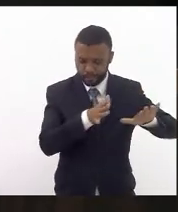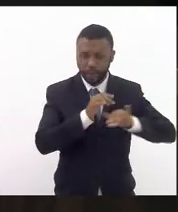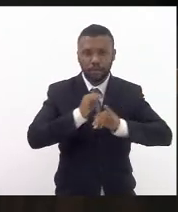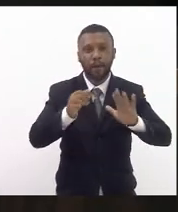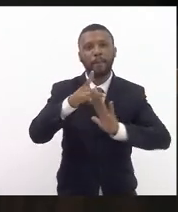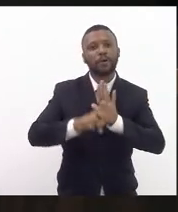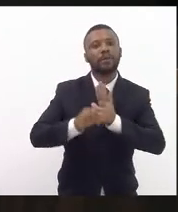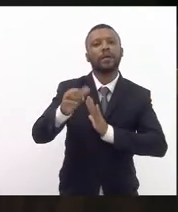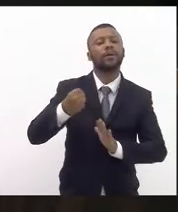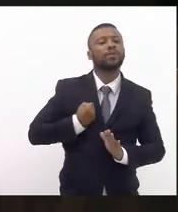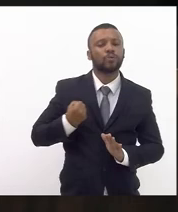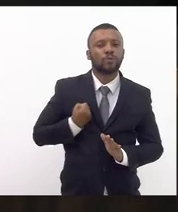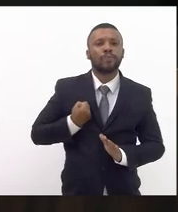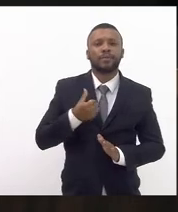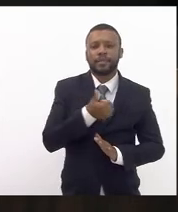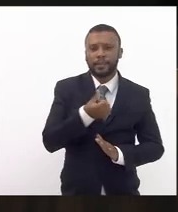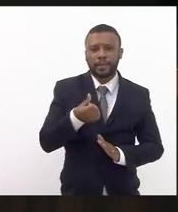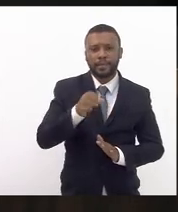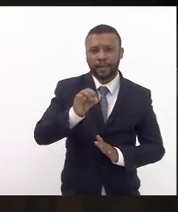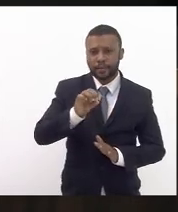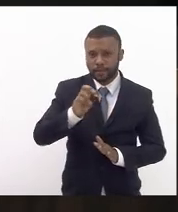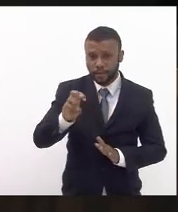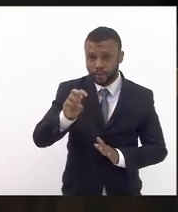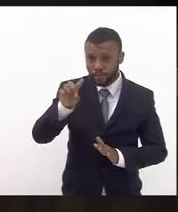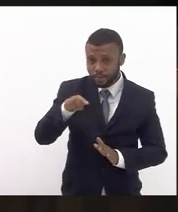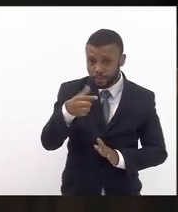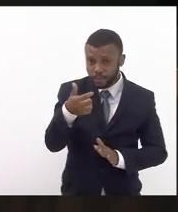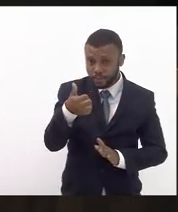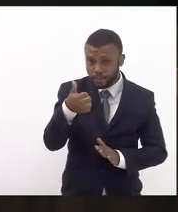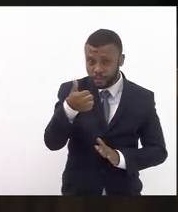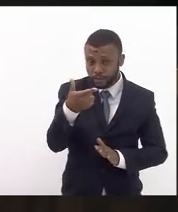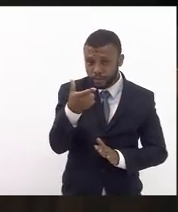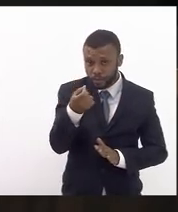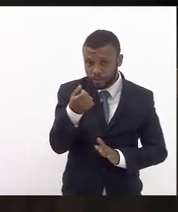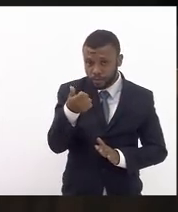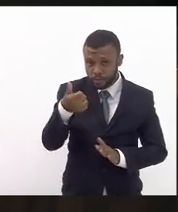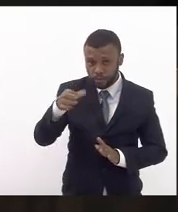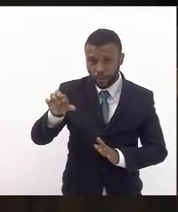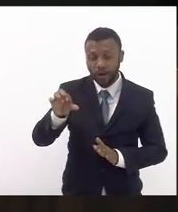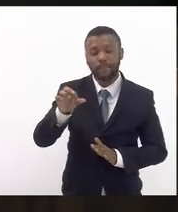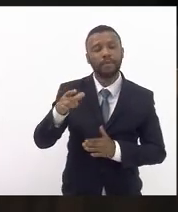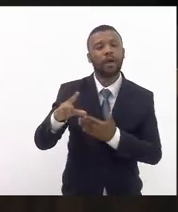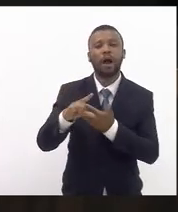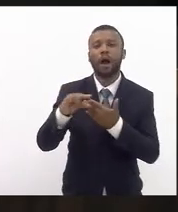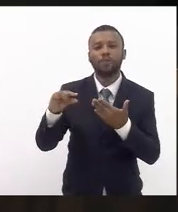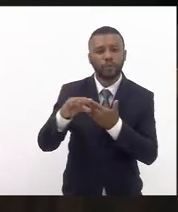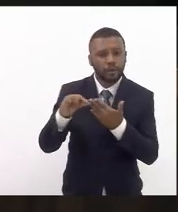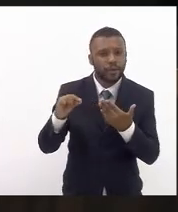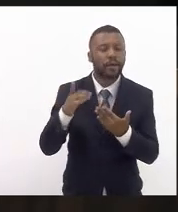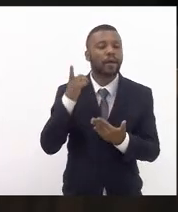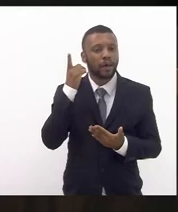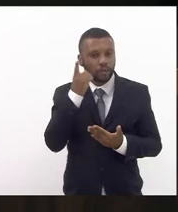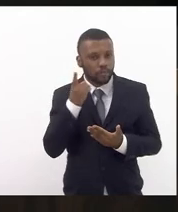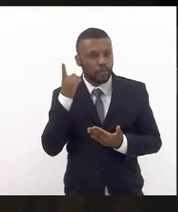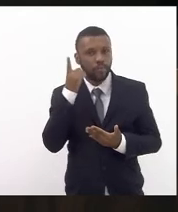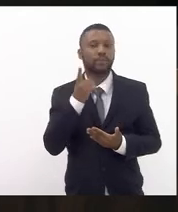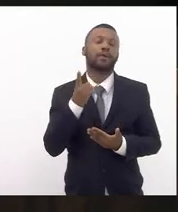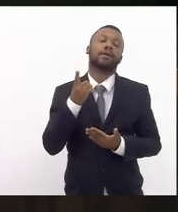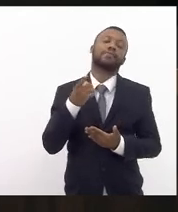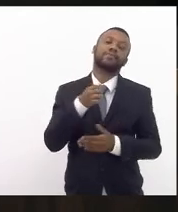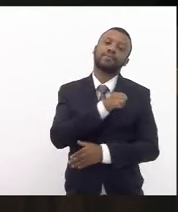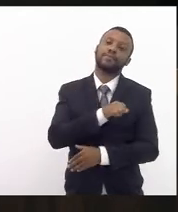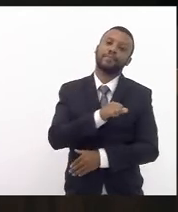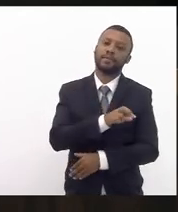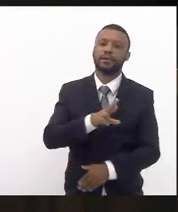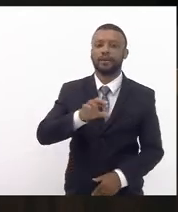Anuncio o projeto de lei 1605 de 19, de autoria dos deputados enfermeira